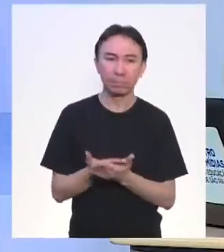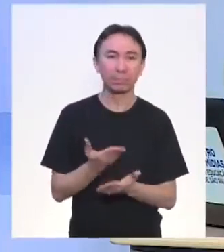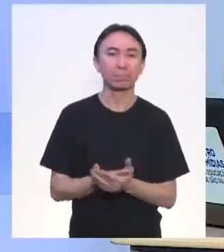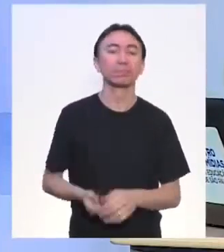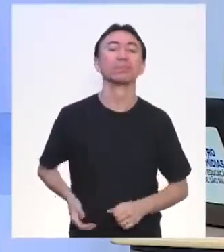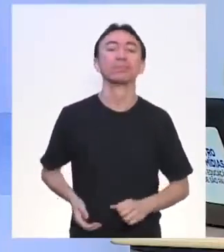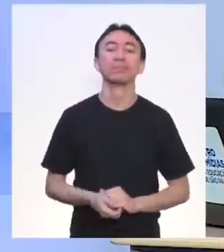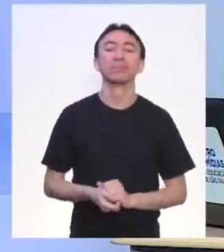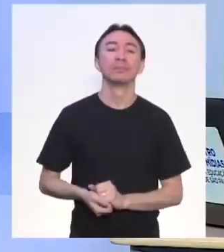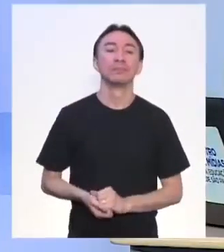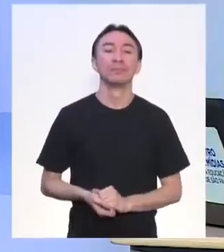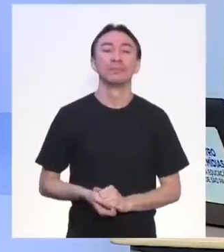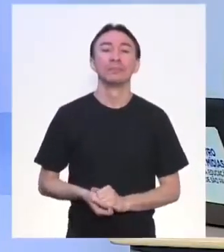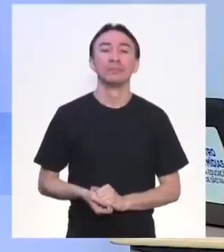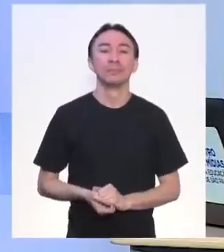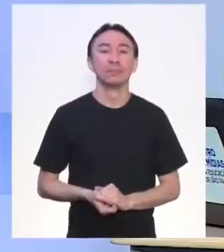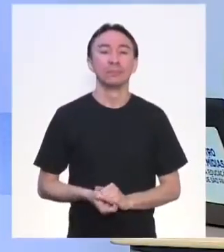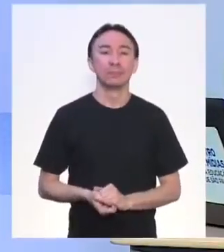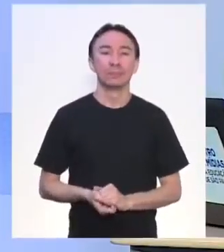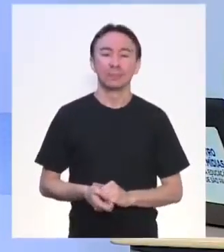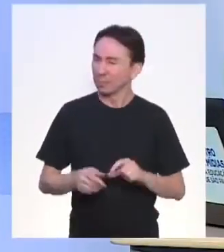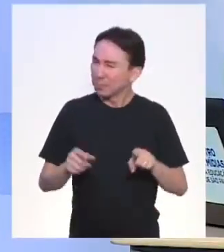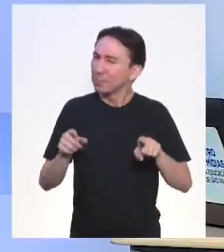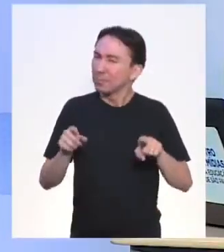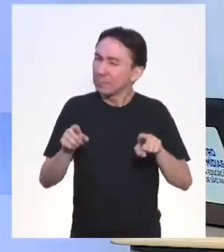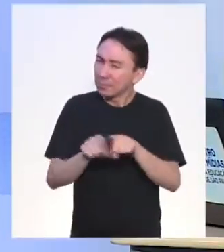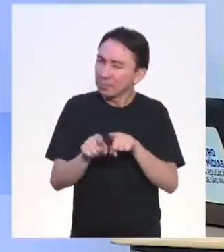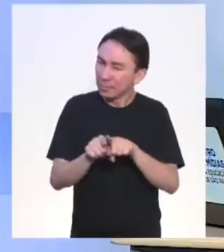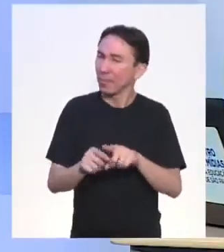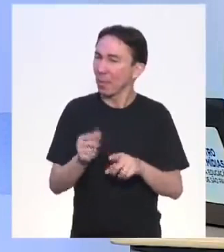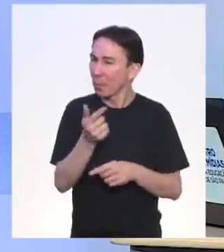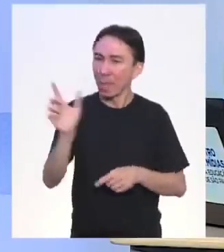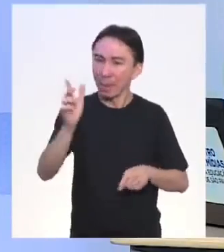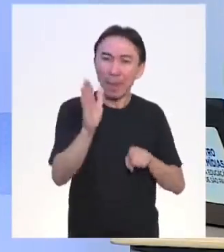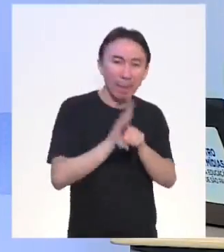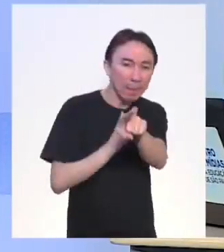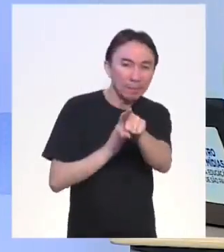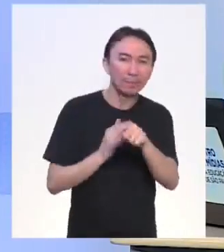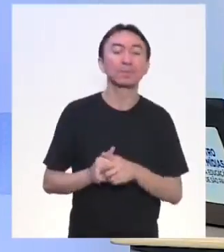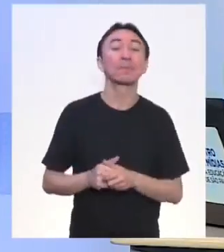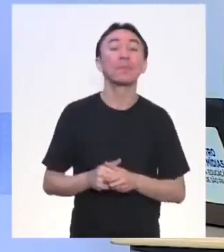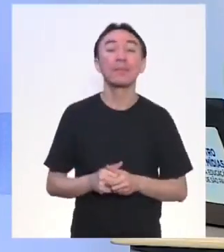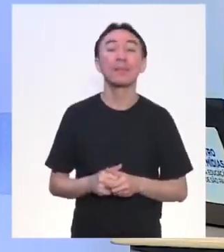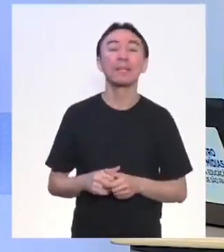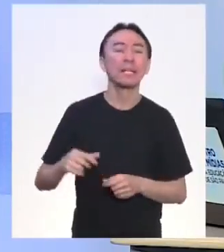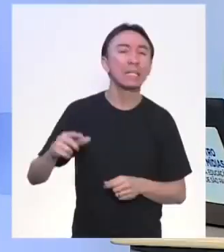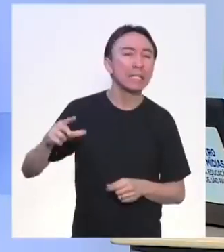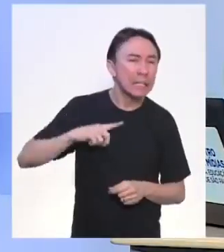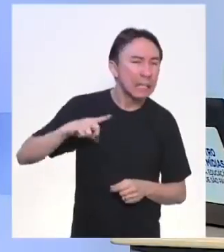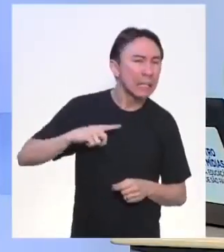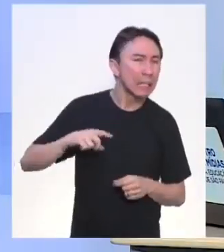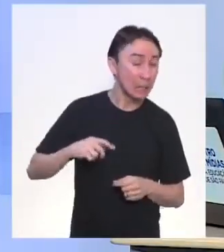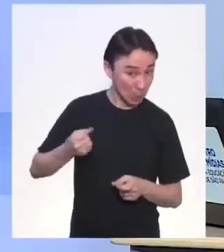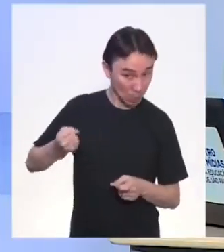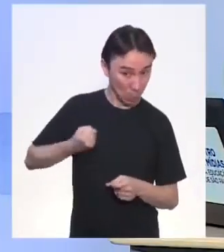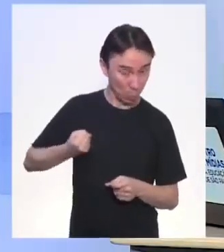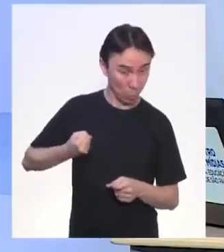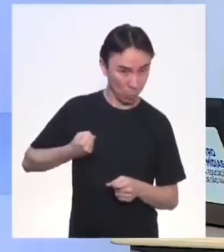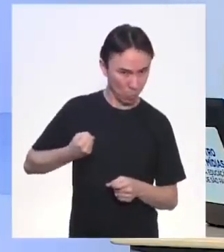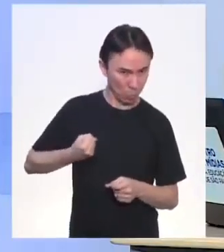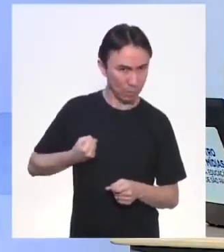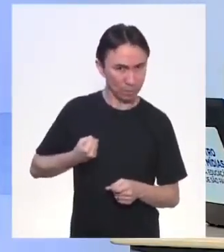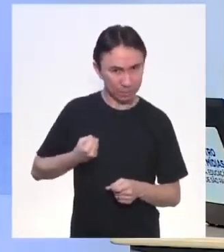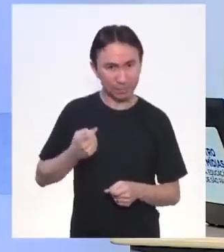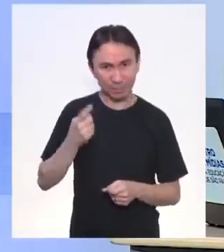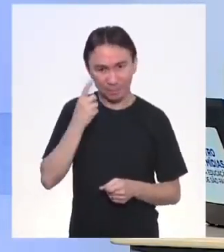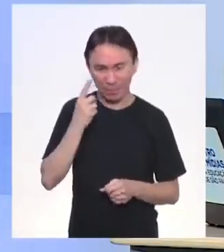gente. Eu quero fazer uma pergunta para vocês, ó. Existe algum número aqui nessa tabela, né? Vou contar